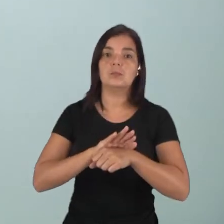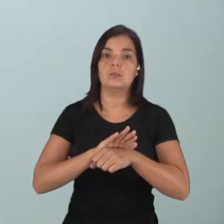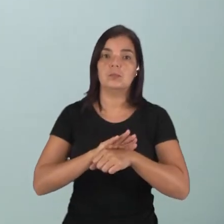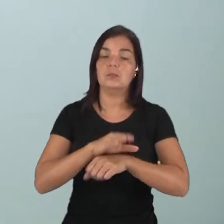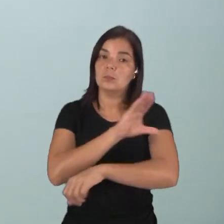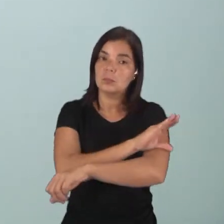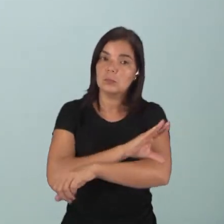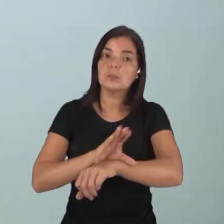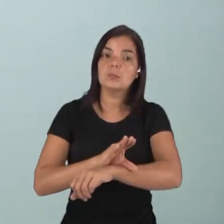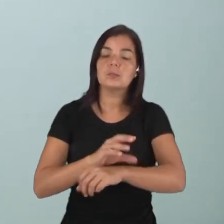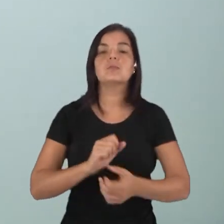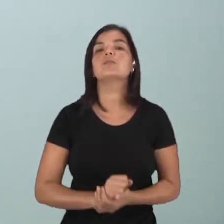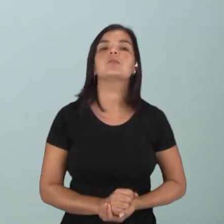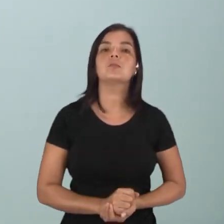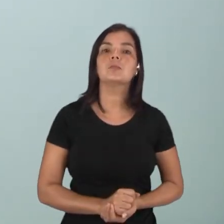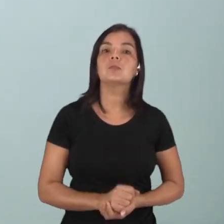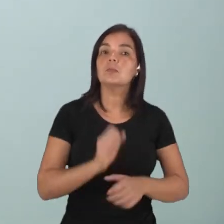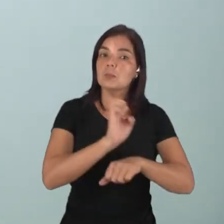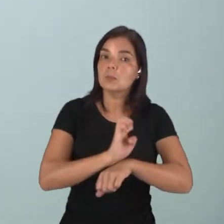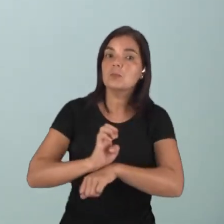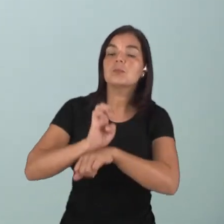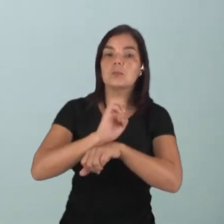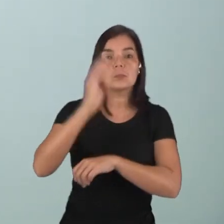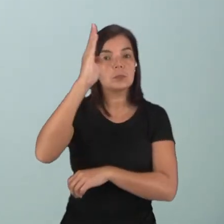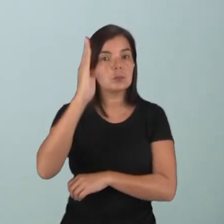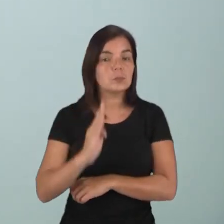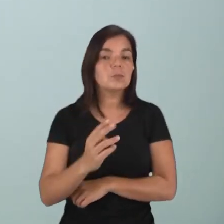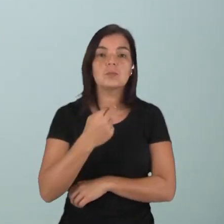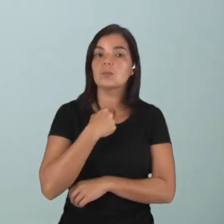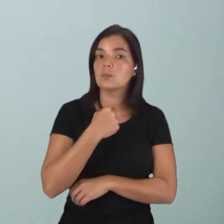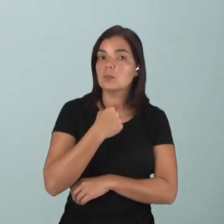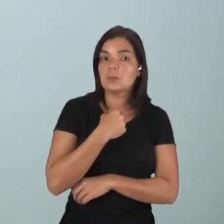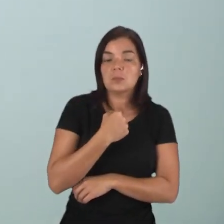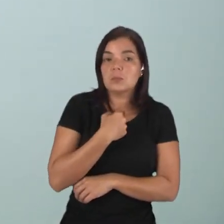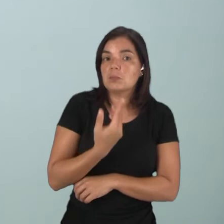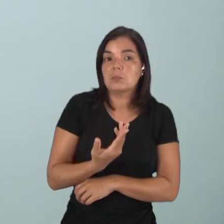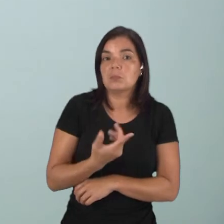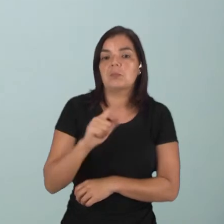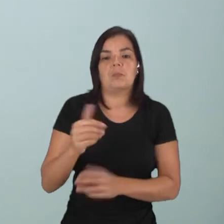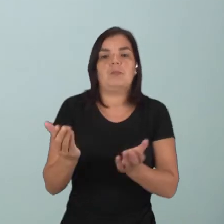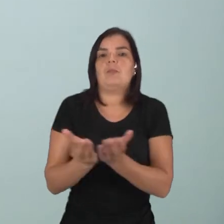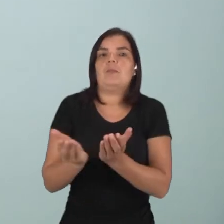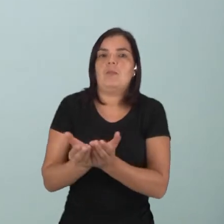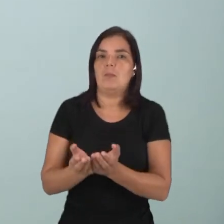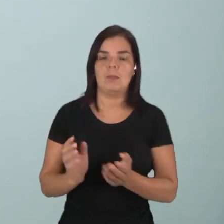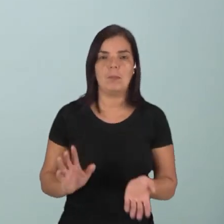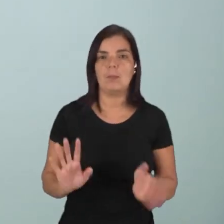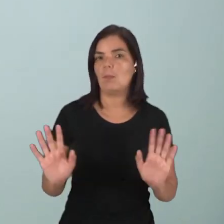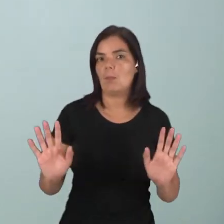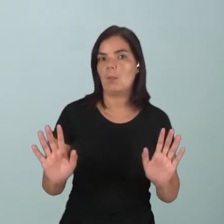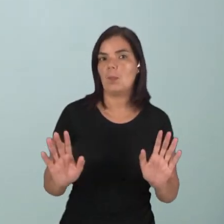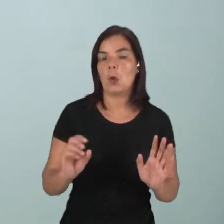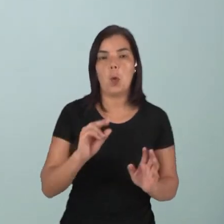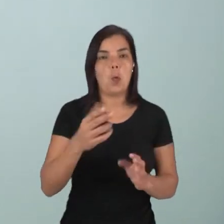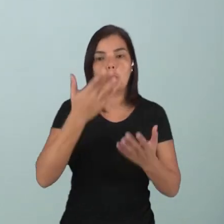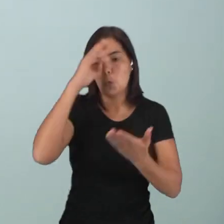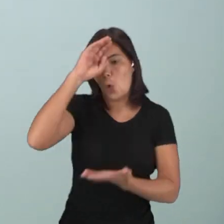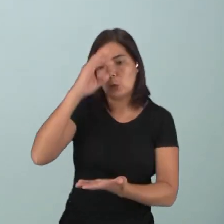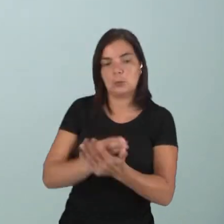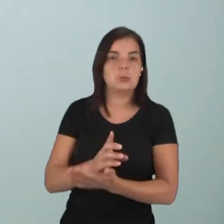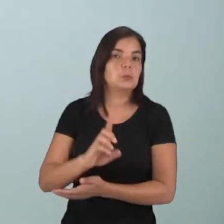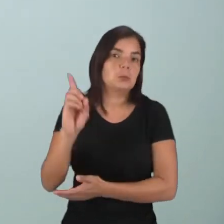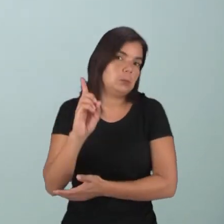essas culturas. Né? O Estado brasileiro não pode dizer assim, é cristão, ele é ateu,